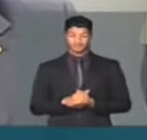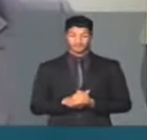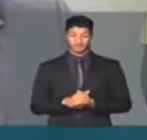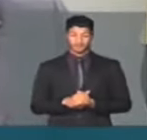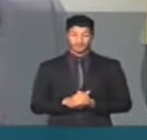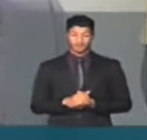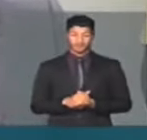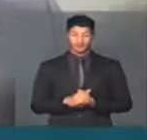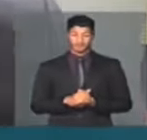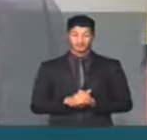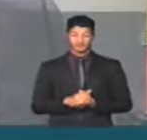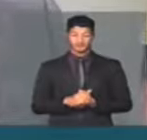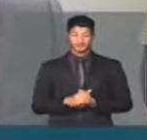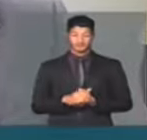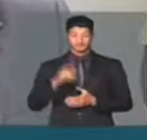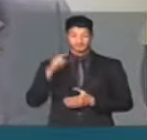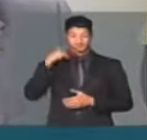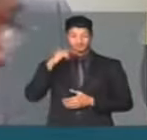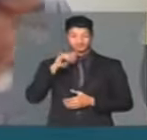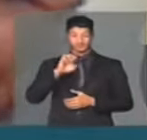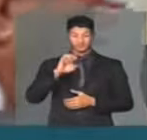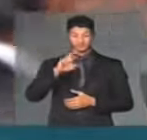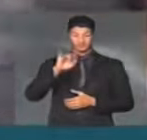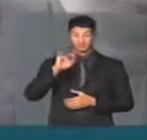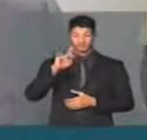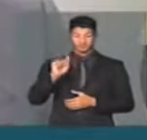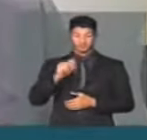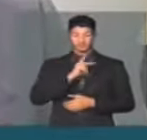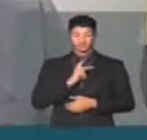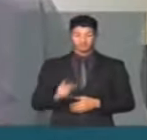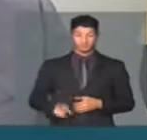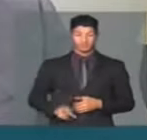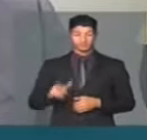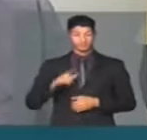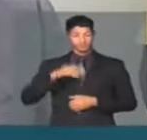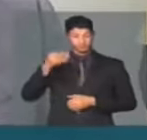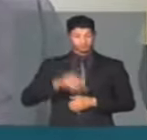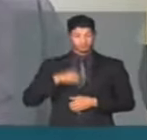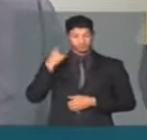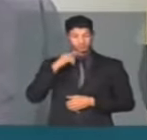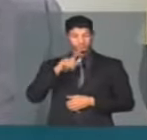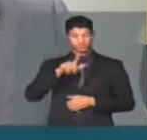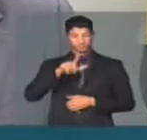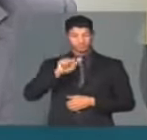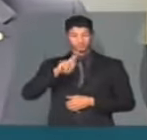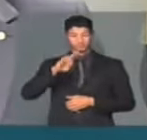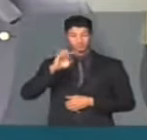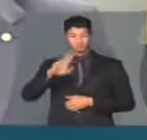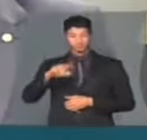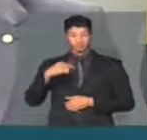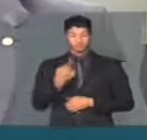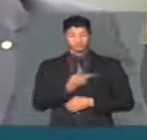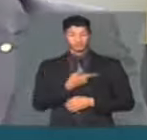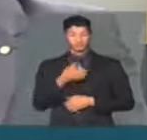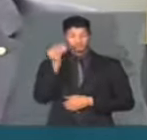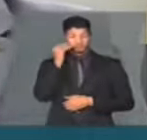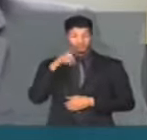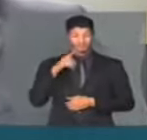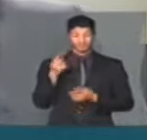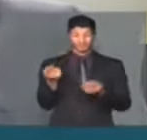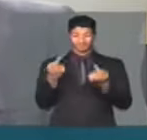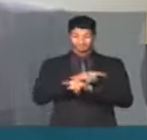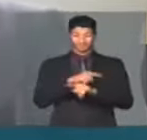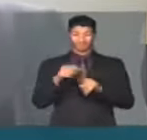Senhor presidente, para orientar. Para orientar, deputado Eric Cocai. Senhor presidente, tem razão, deputado Glauber. Nós estamos tendo aqui